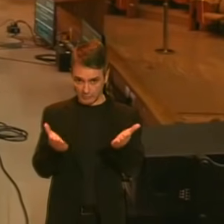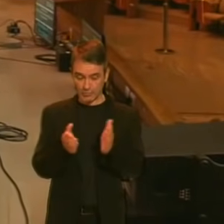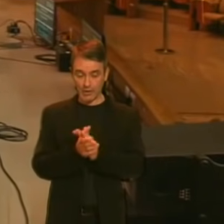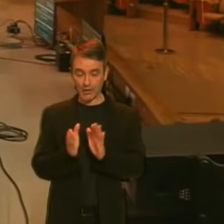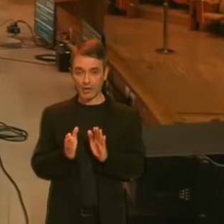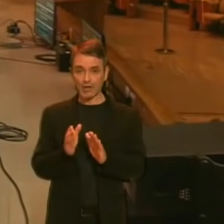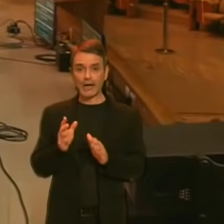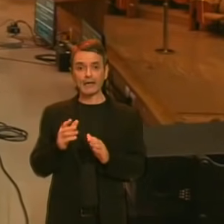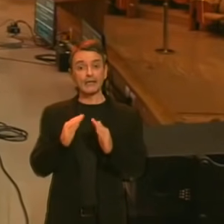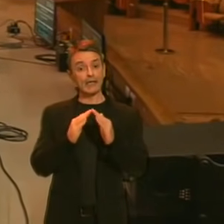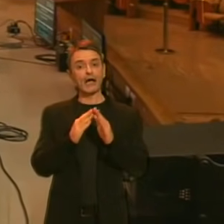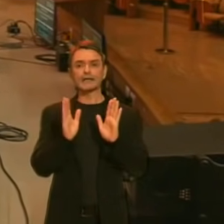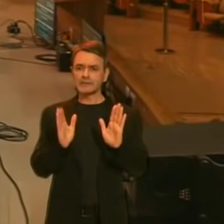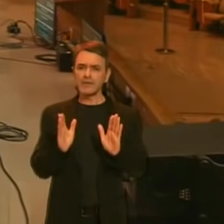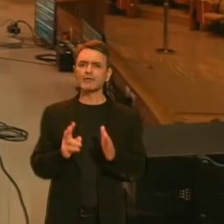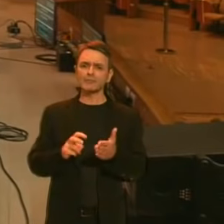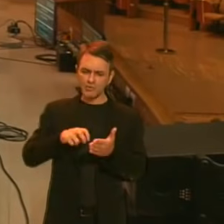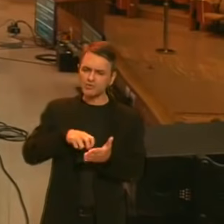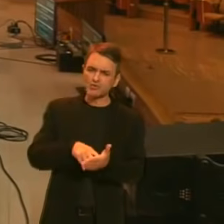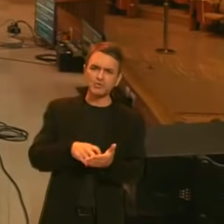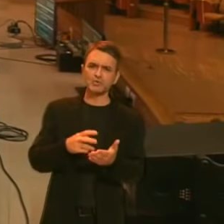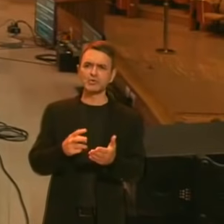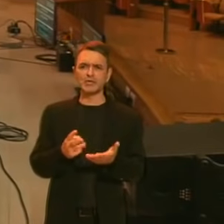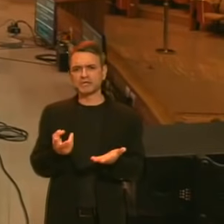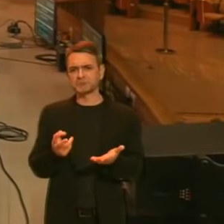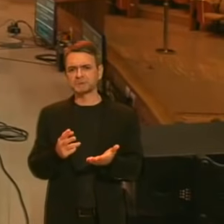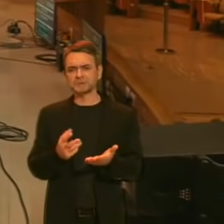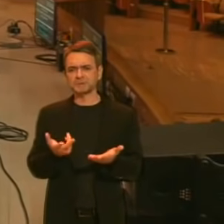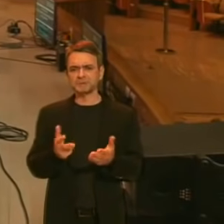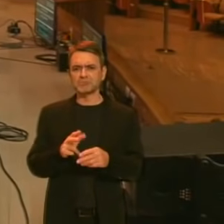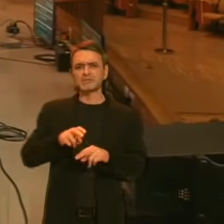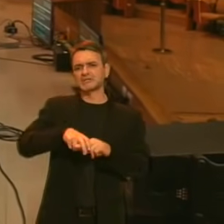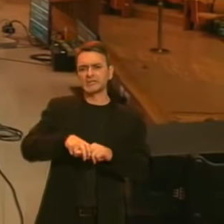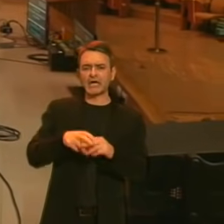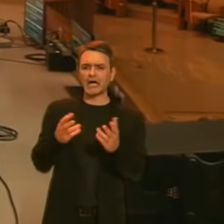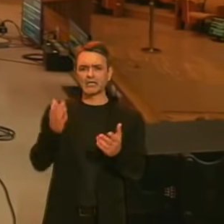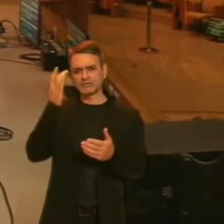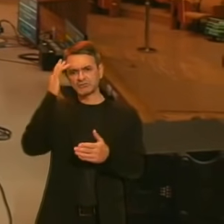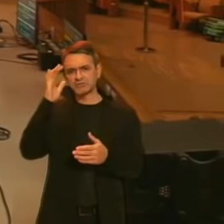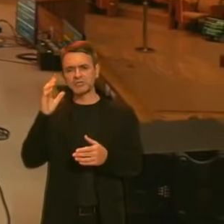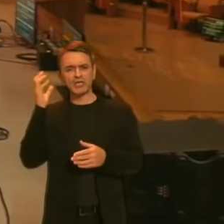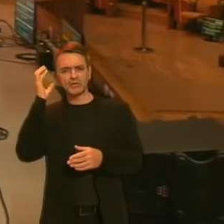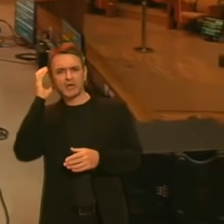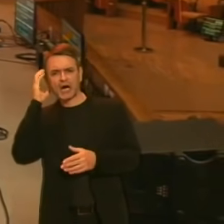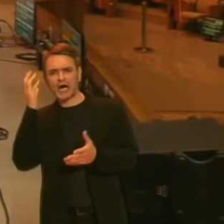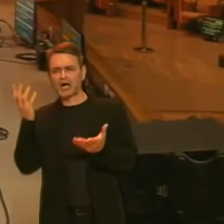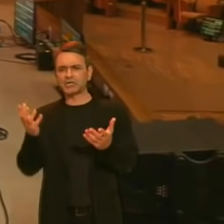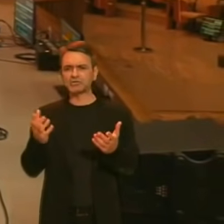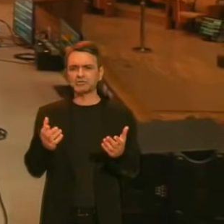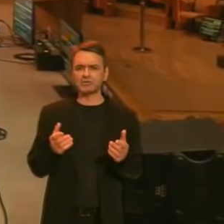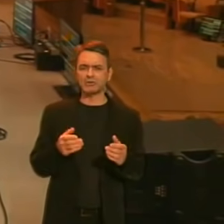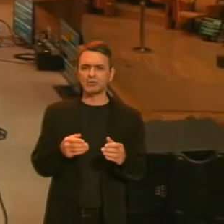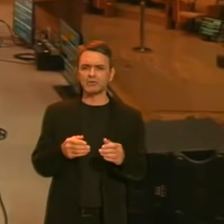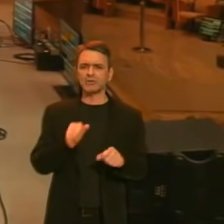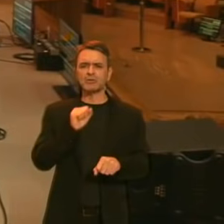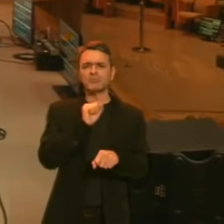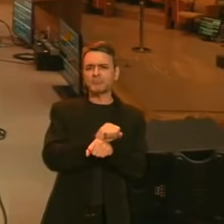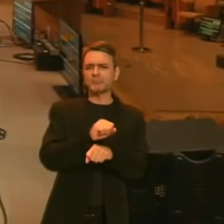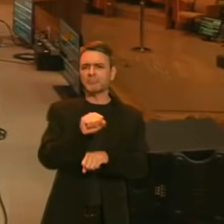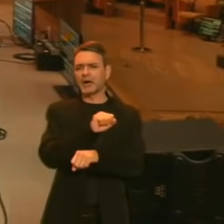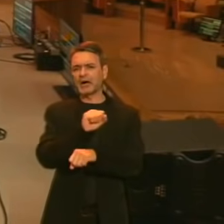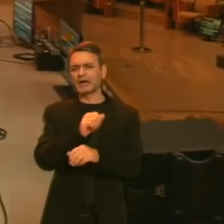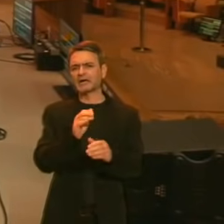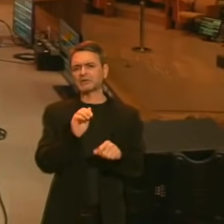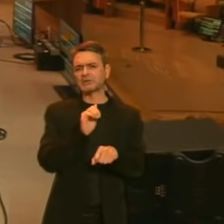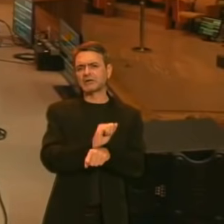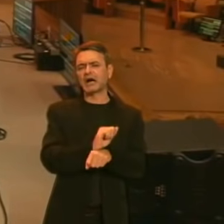então toma uma postura de oração. Você está ouvindo pelo rádio, pelo podcast, encosta o carro, para tudo. Agora: